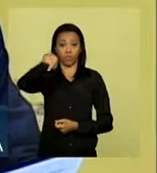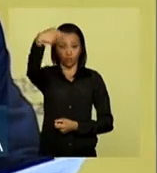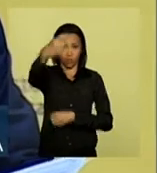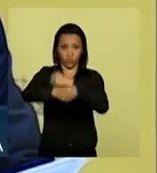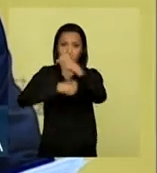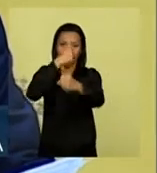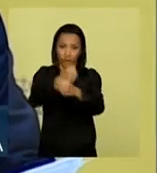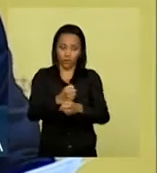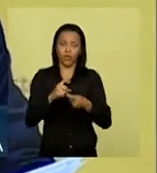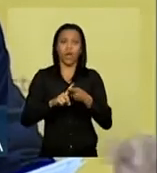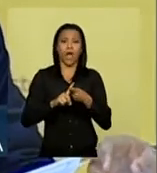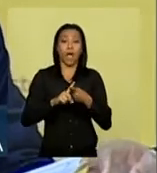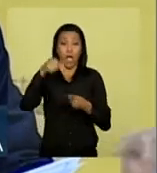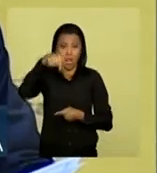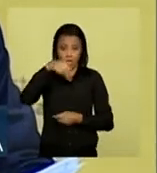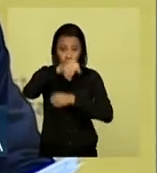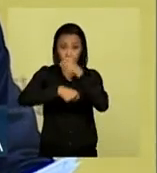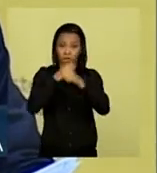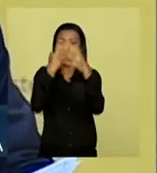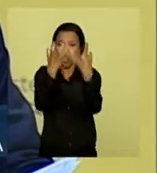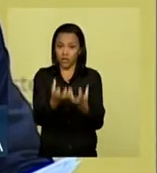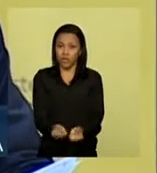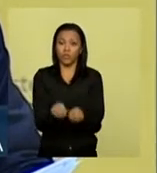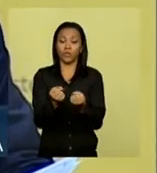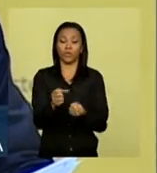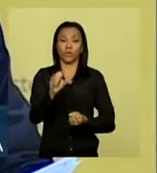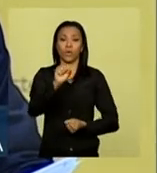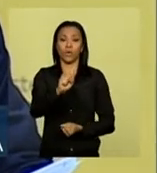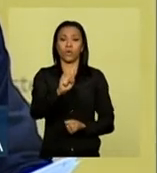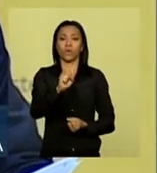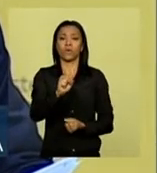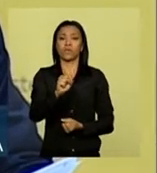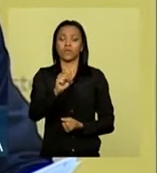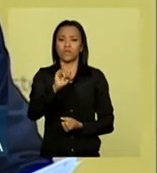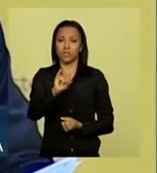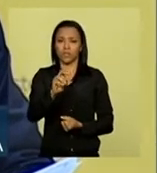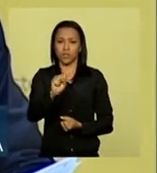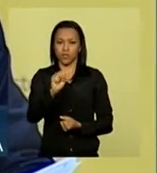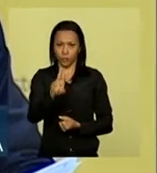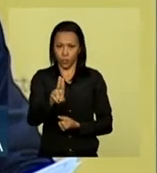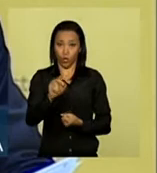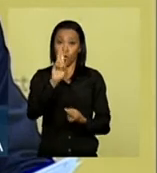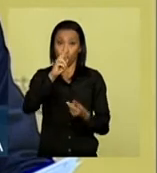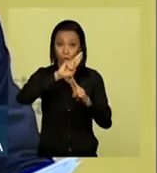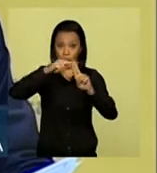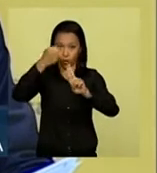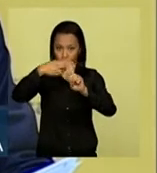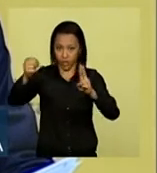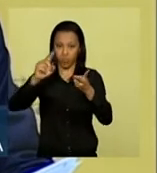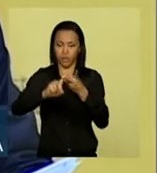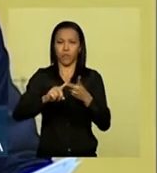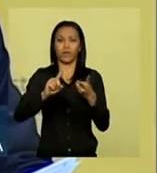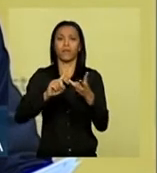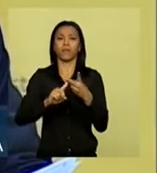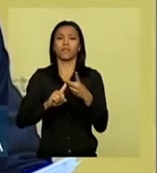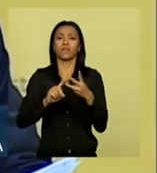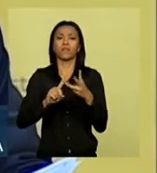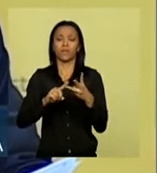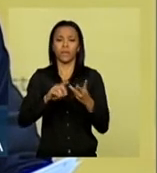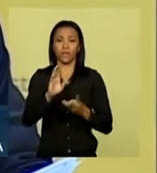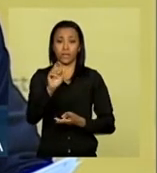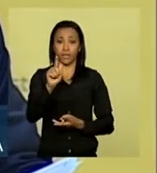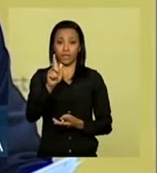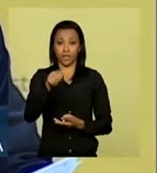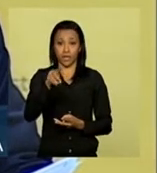universidades federais esquentaram este ano o NBB Brasília a Universidade Federal da Grande Dourados